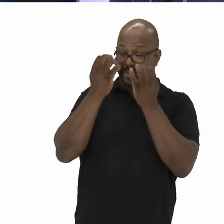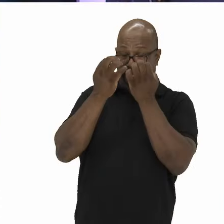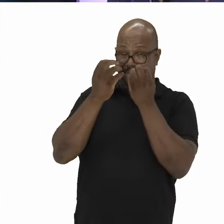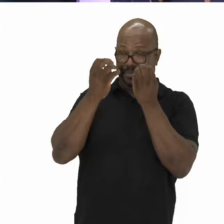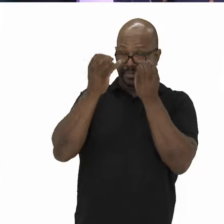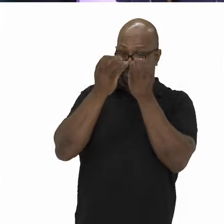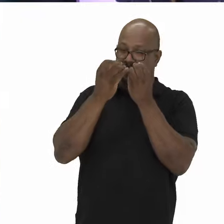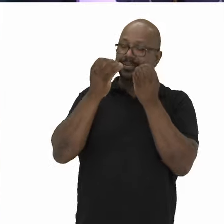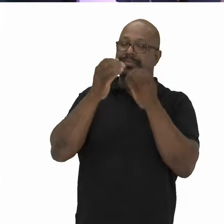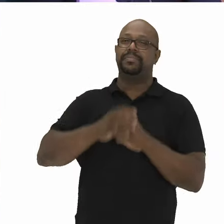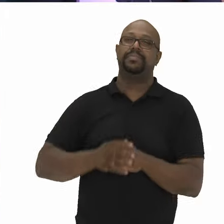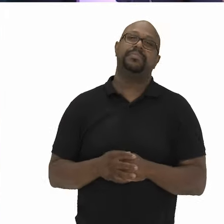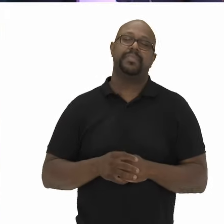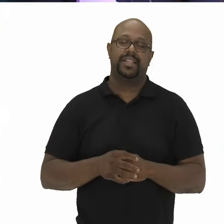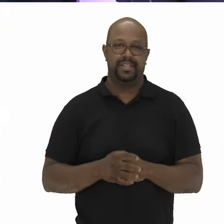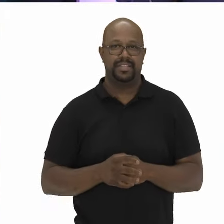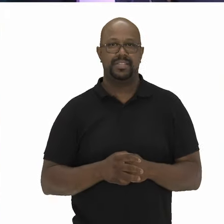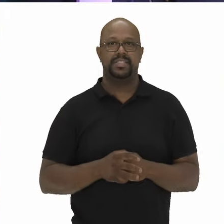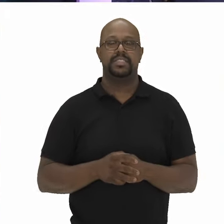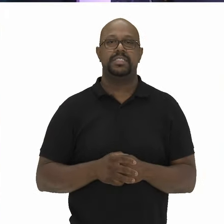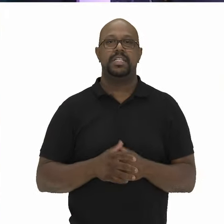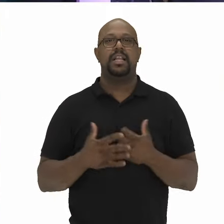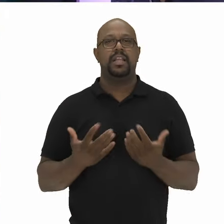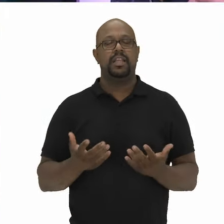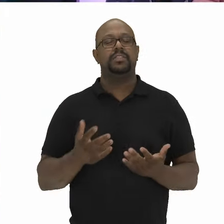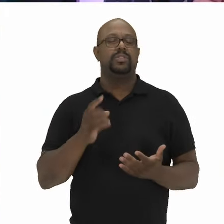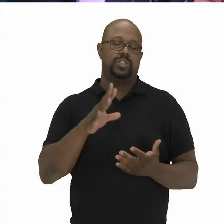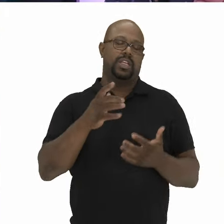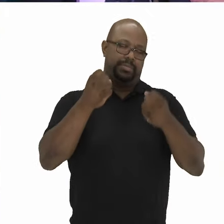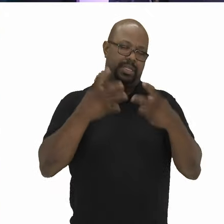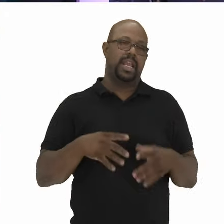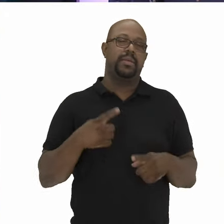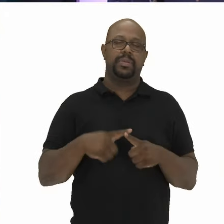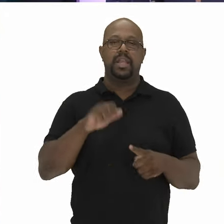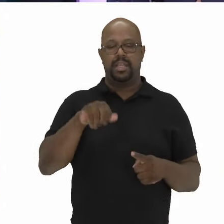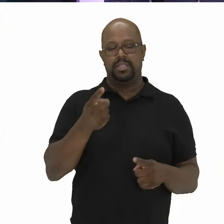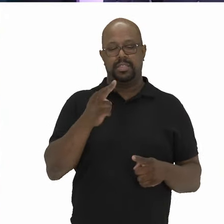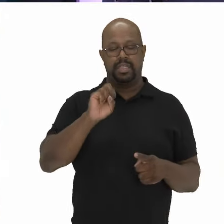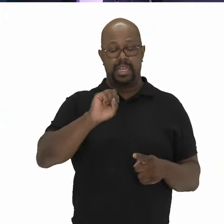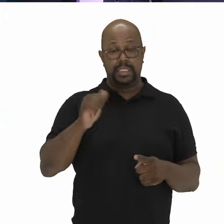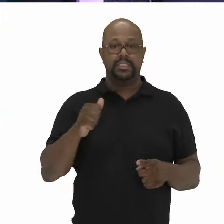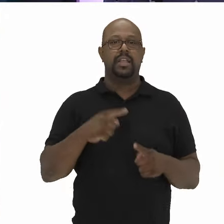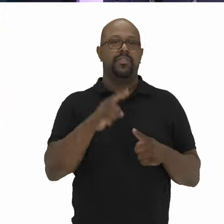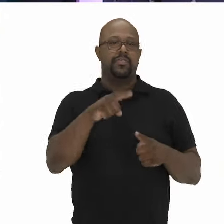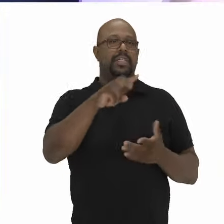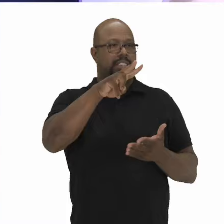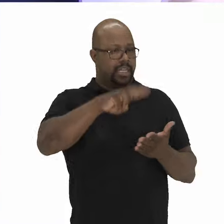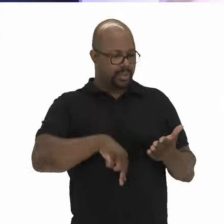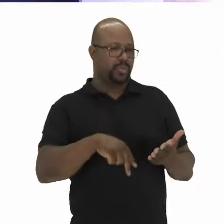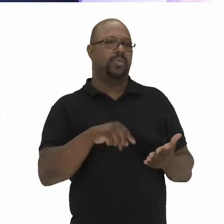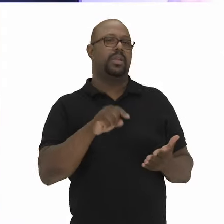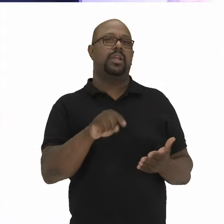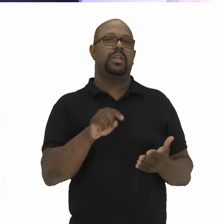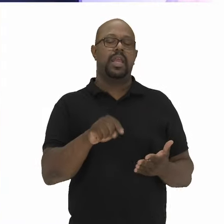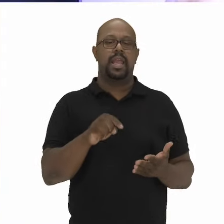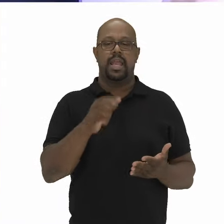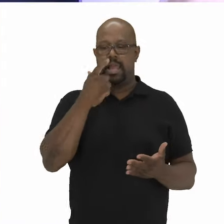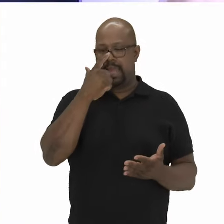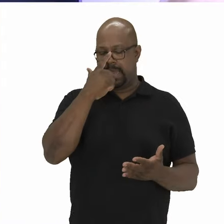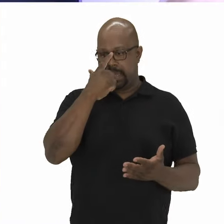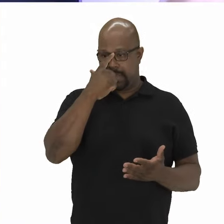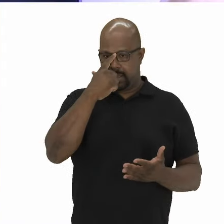com olho marejado e deixa só explicar que Andressa fez essa